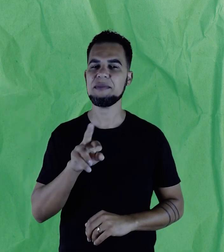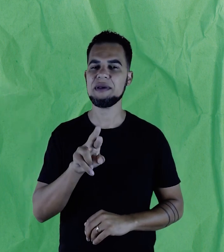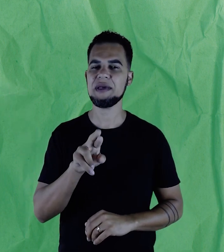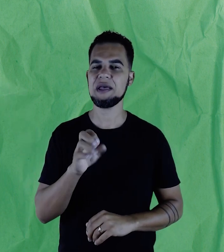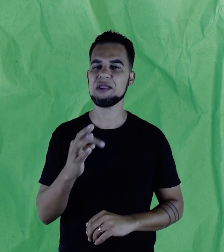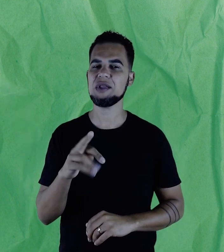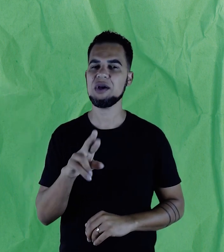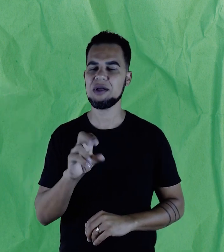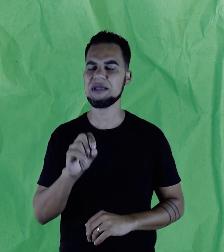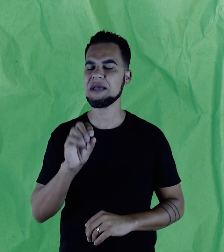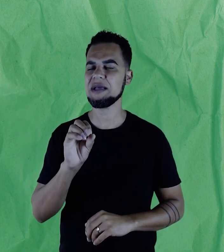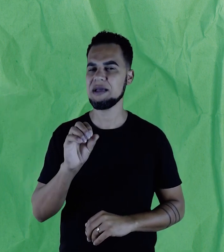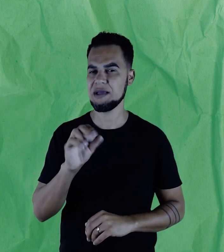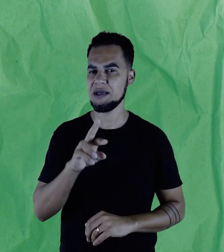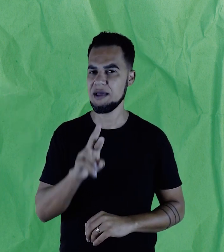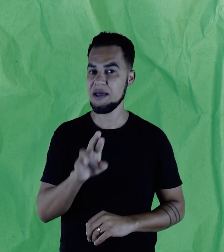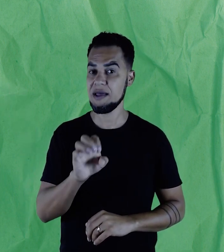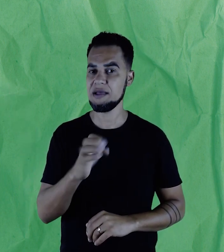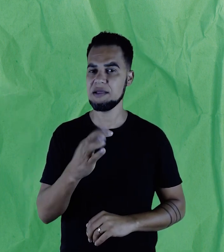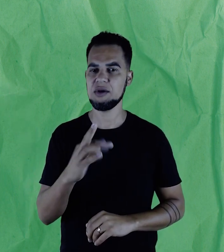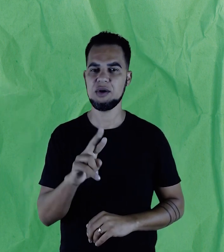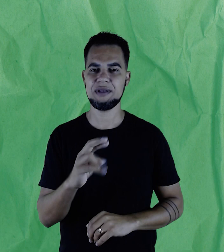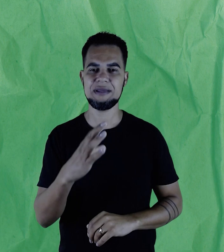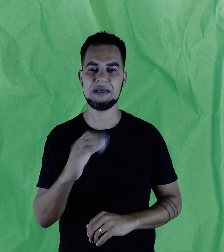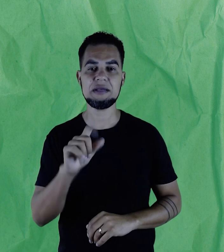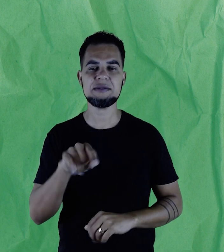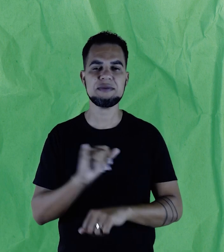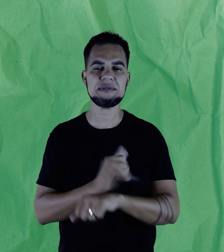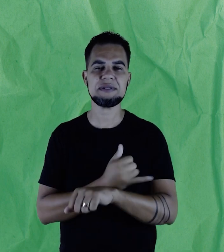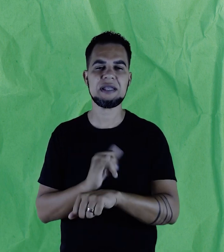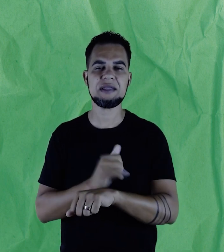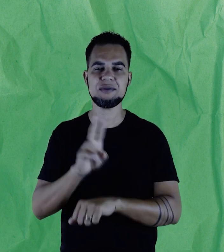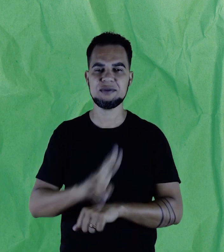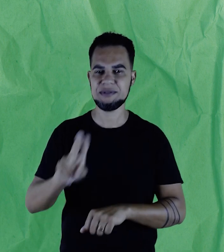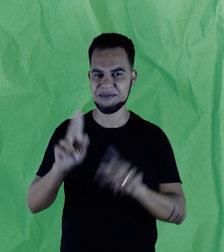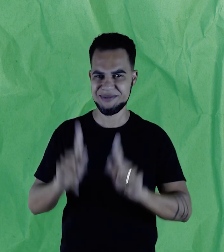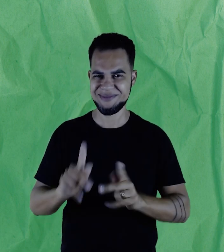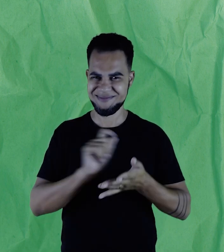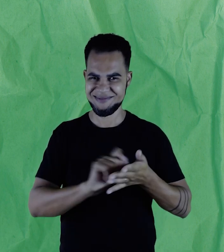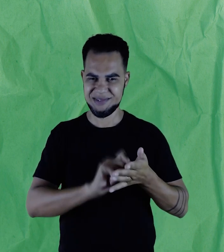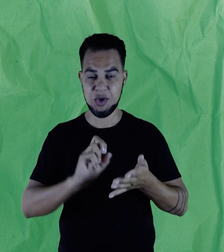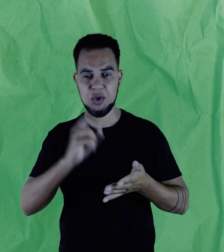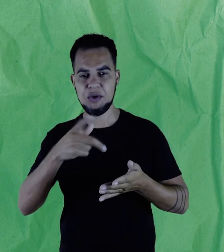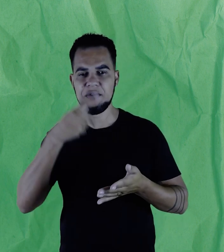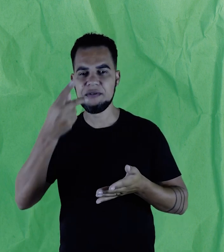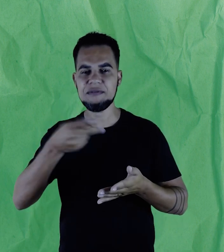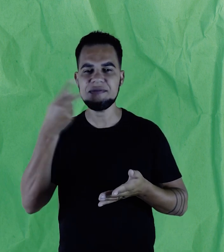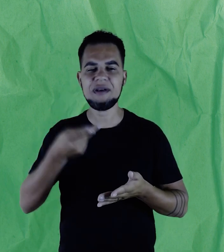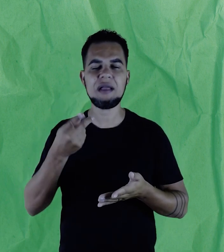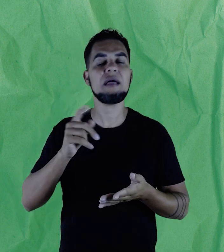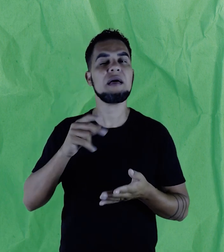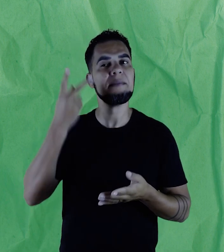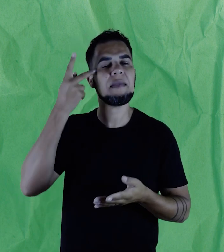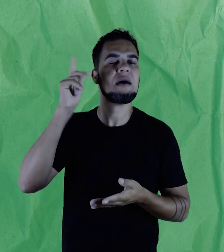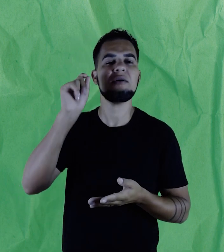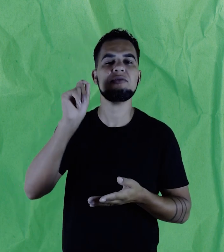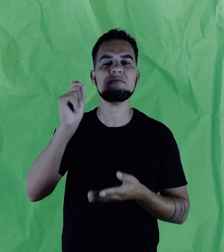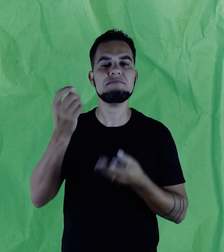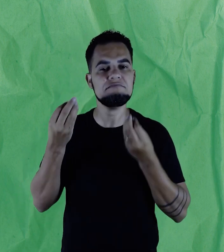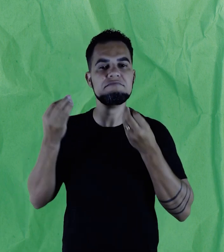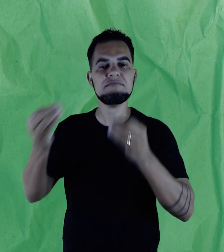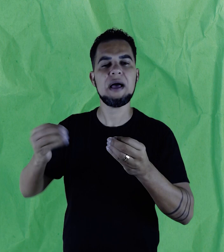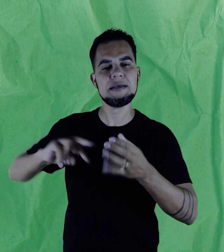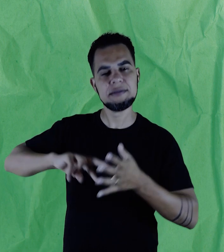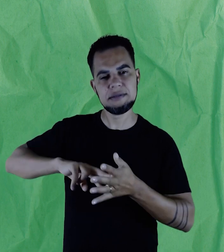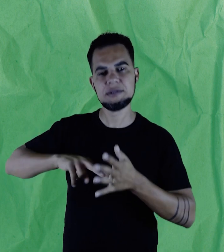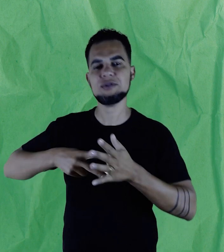recursos explorados pelo enunciador, ou seja, aquele que fala ou escreve, para produzir efeito de sentido destinados